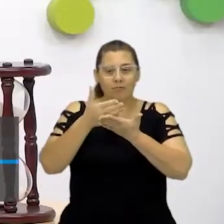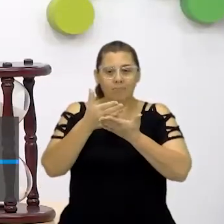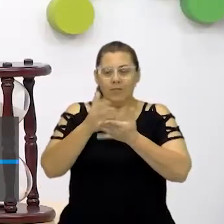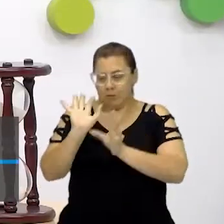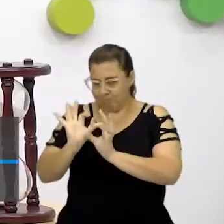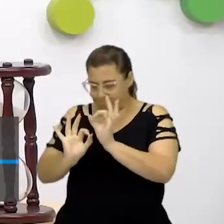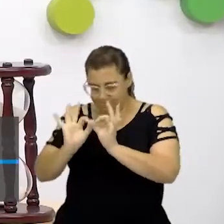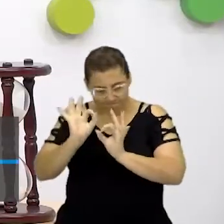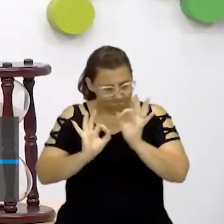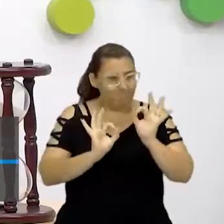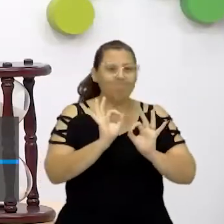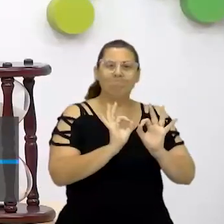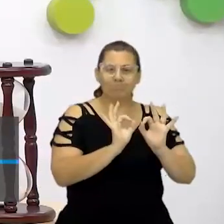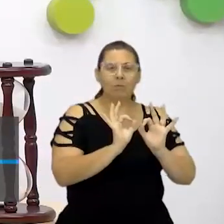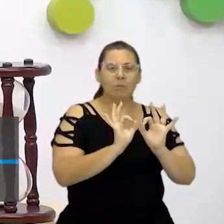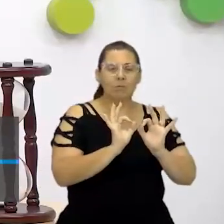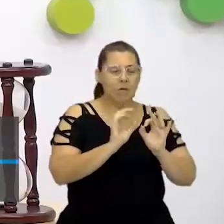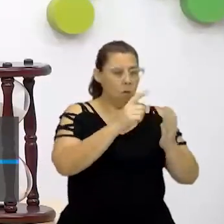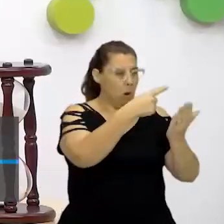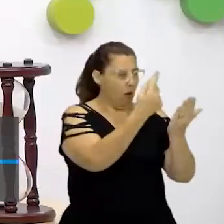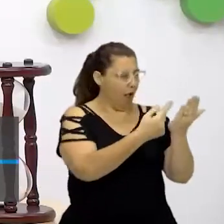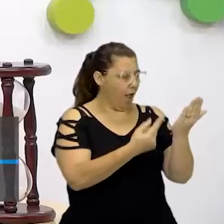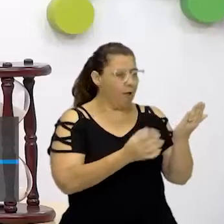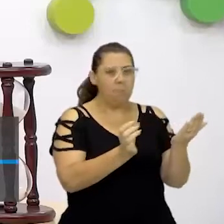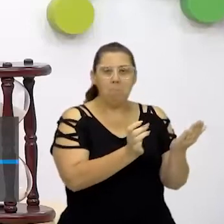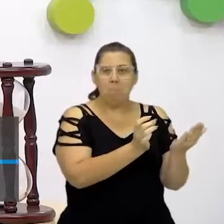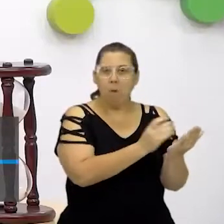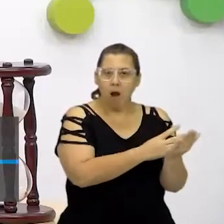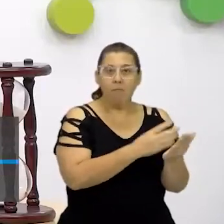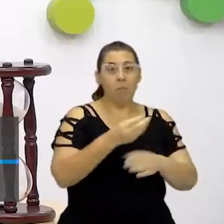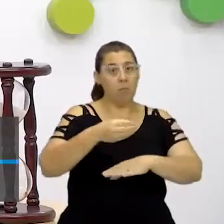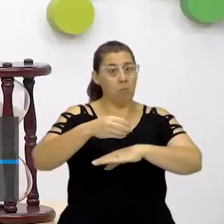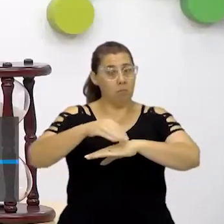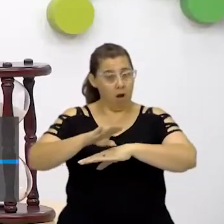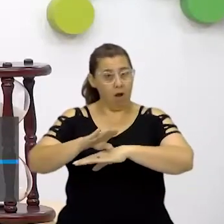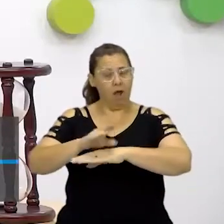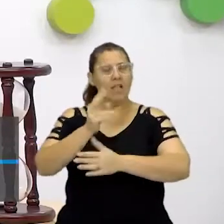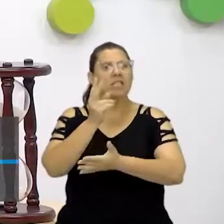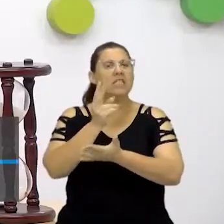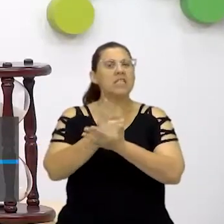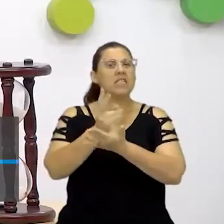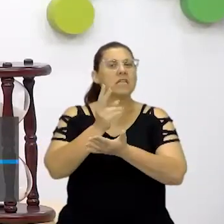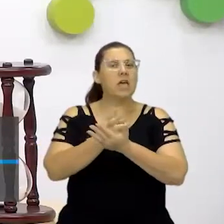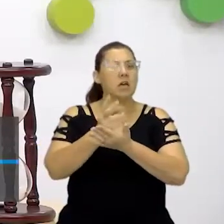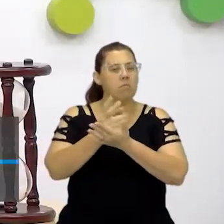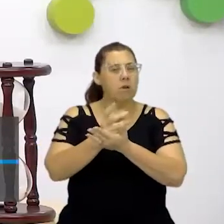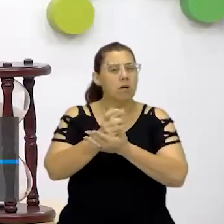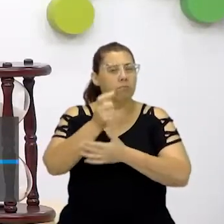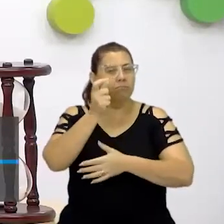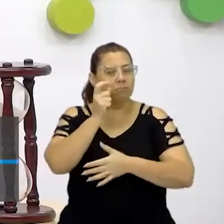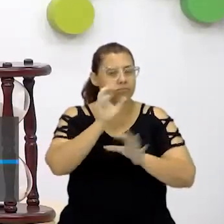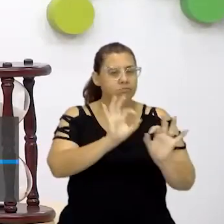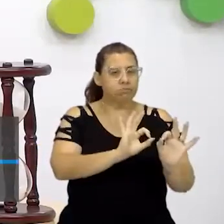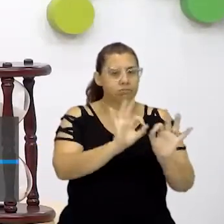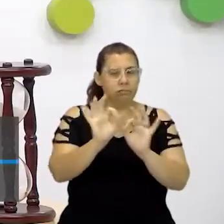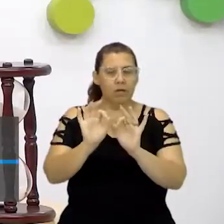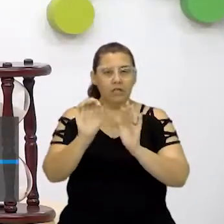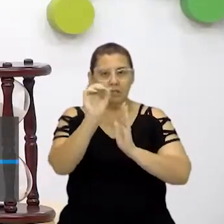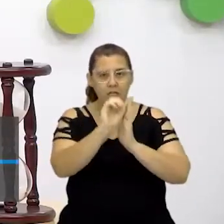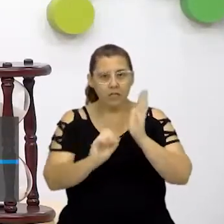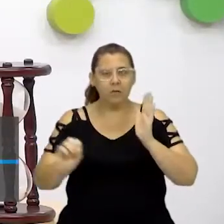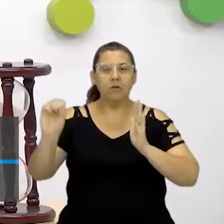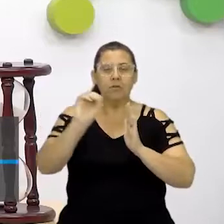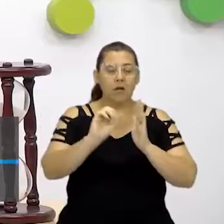se organizar, a ter o seu caderno em dia. Então, uma dica, sempre assistam o Centro de Mídias, coloquem lá a